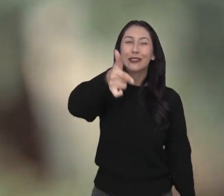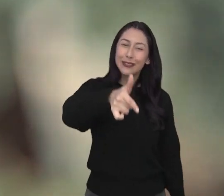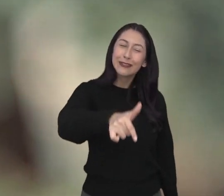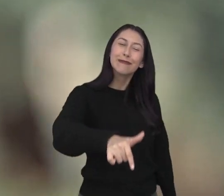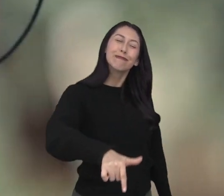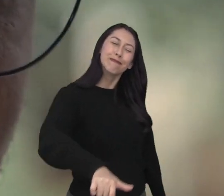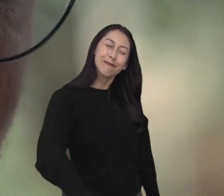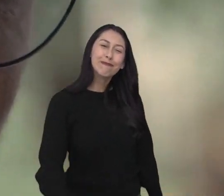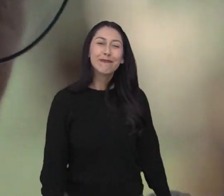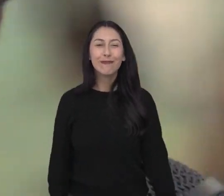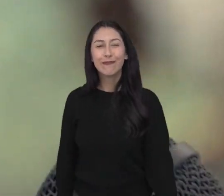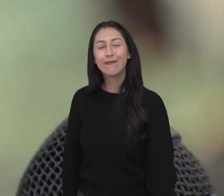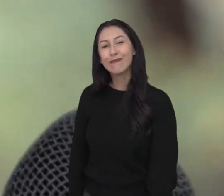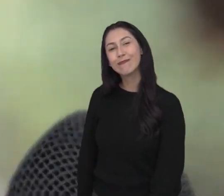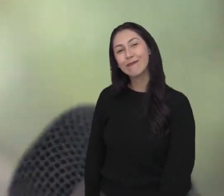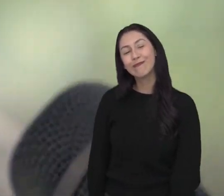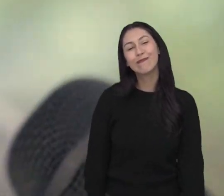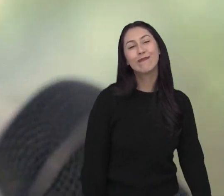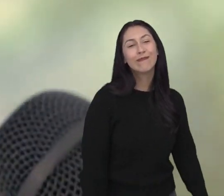imperar